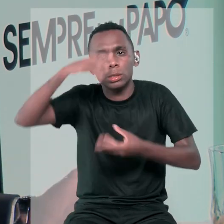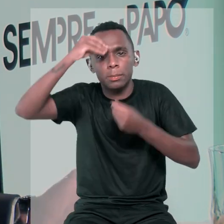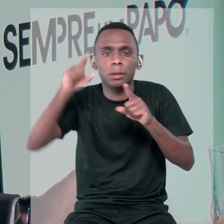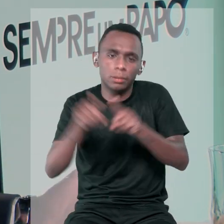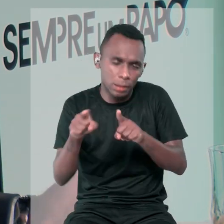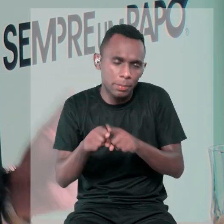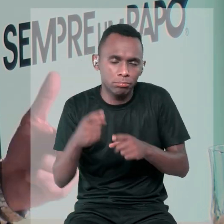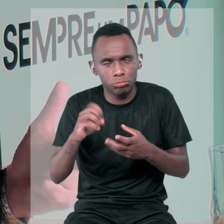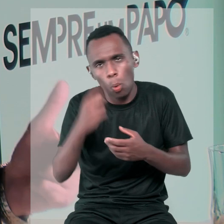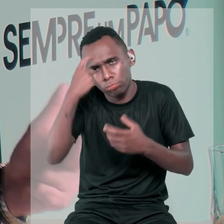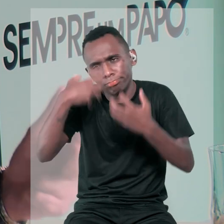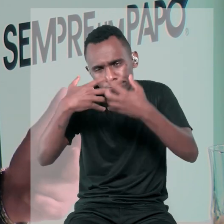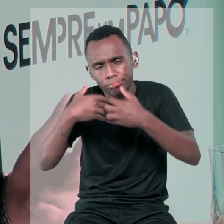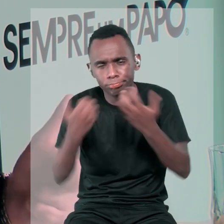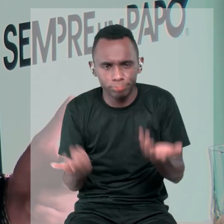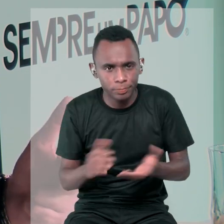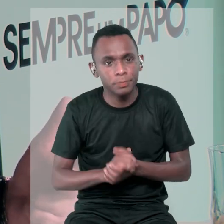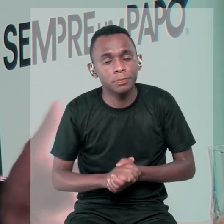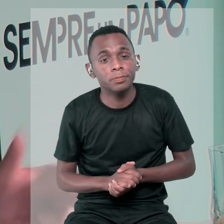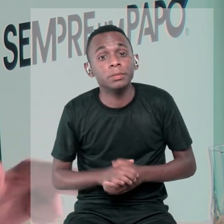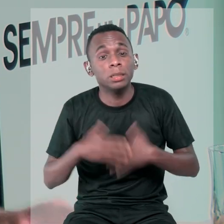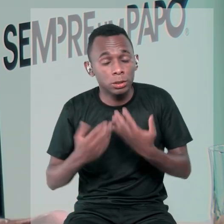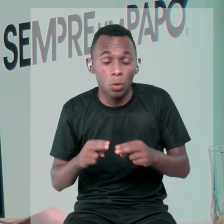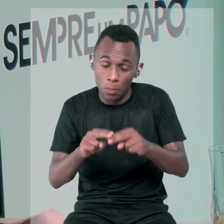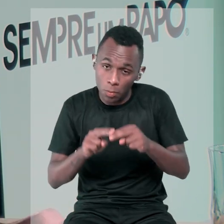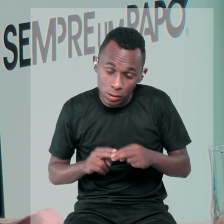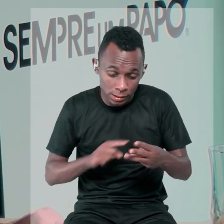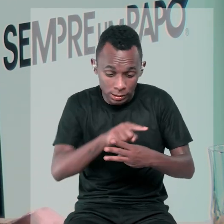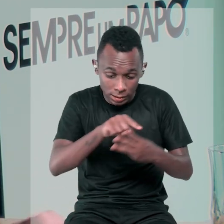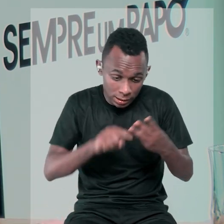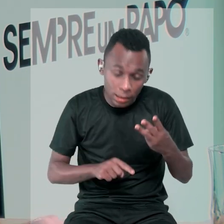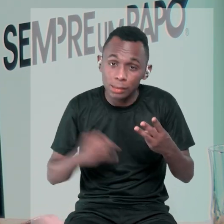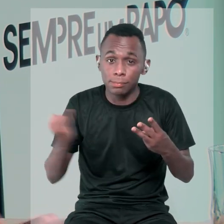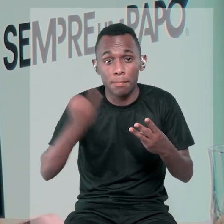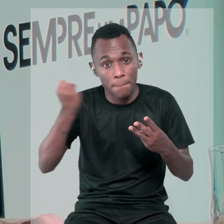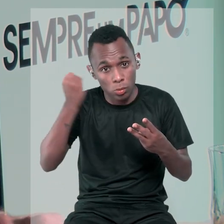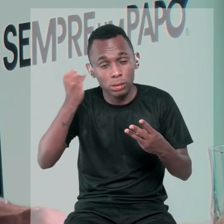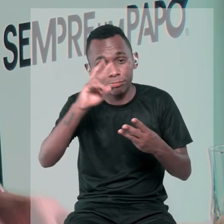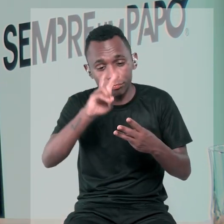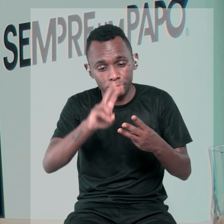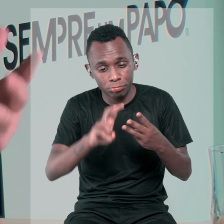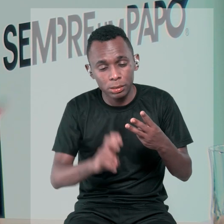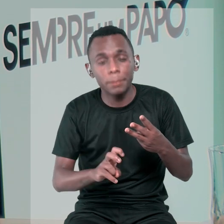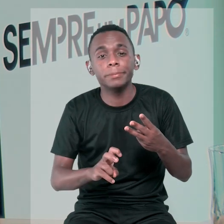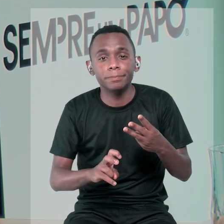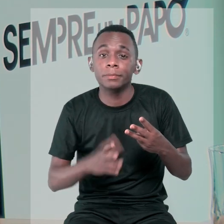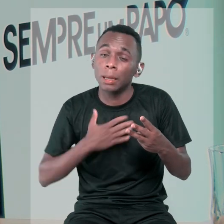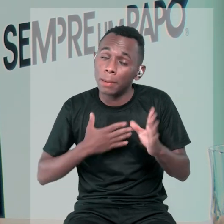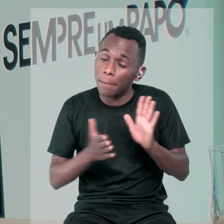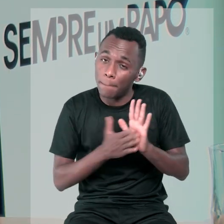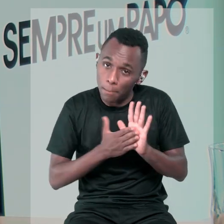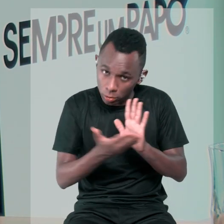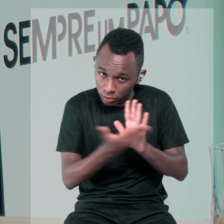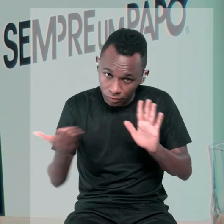mentes. Trata-se, portanto, né, de 3 referências que, a meu ver, essa é a minha proposta para